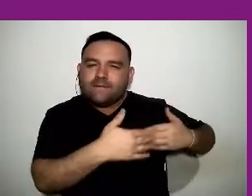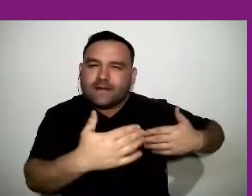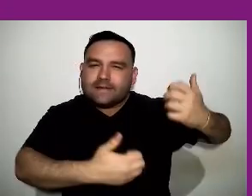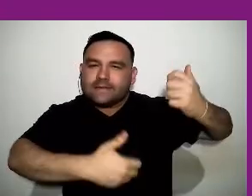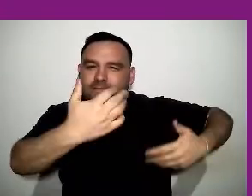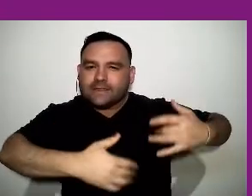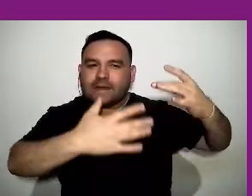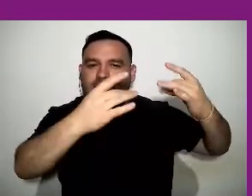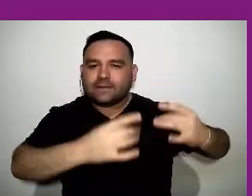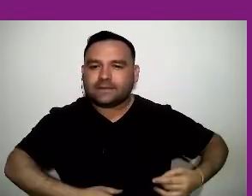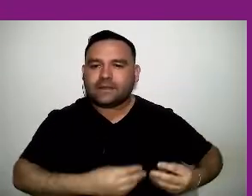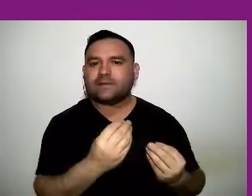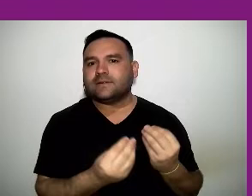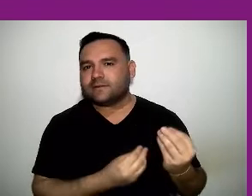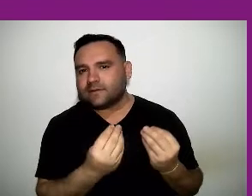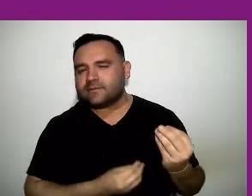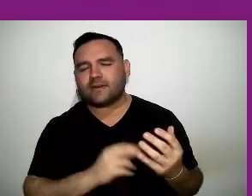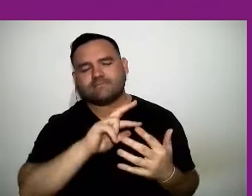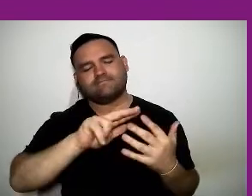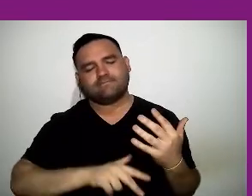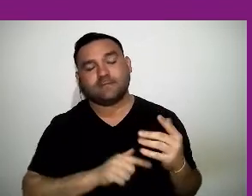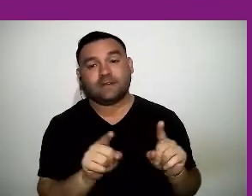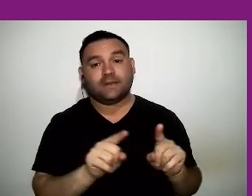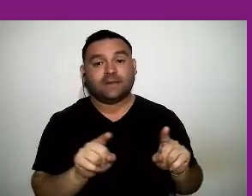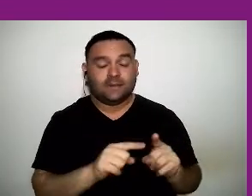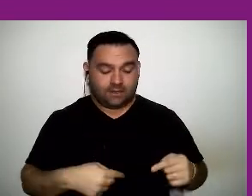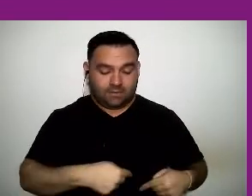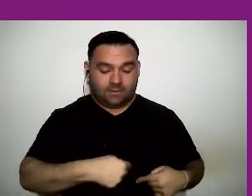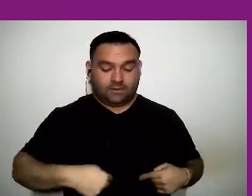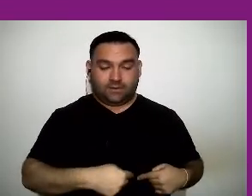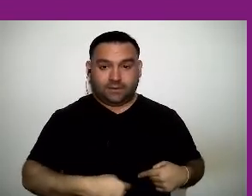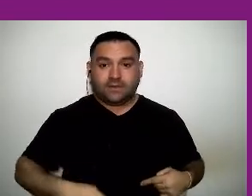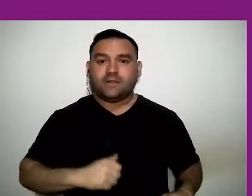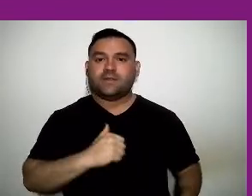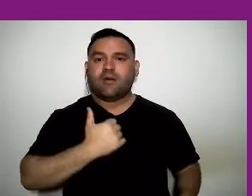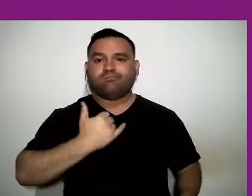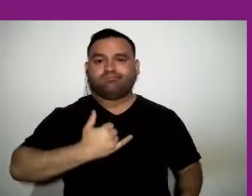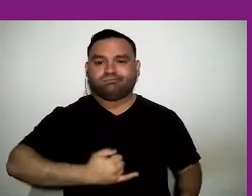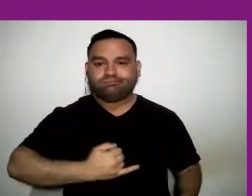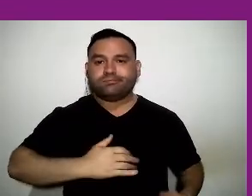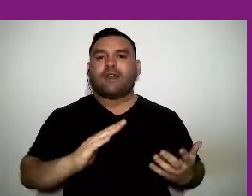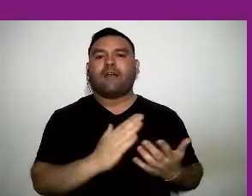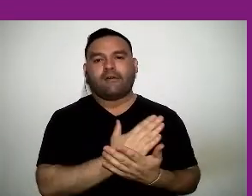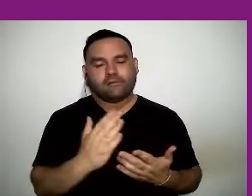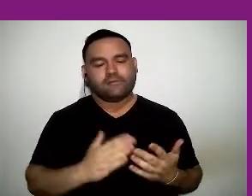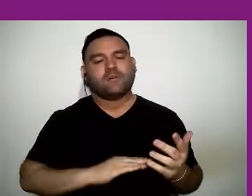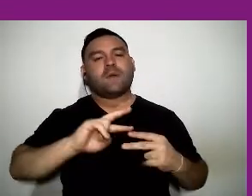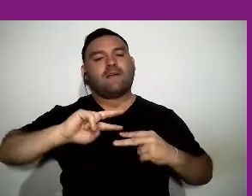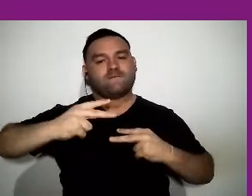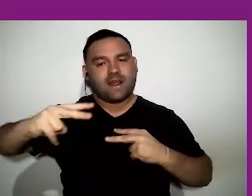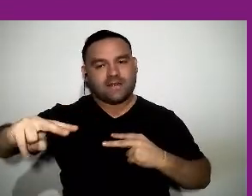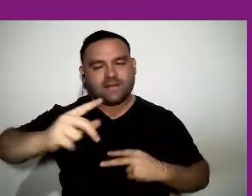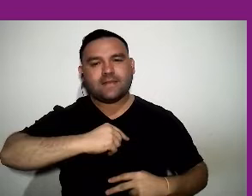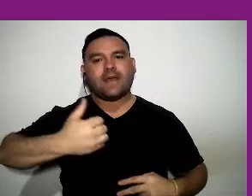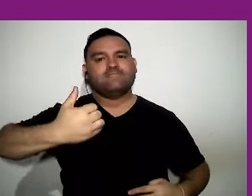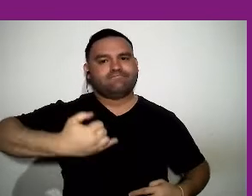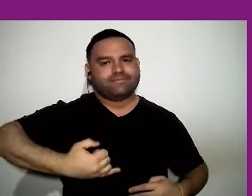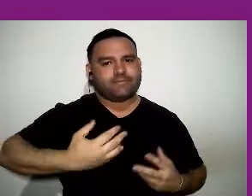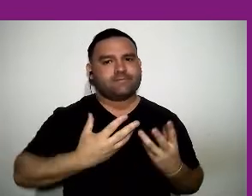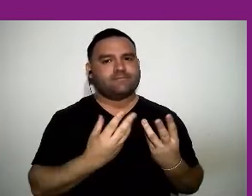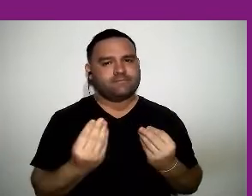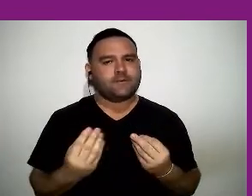um pouquinho dos mecanismos, assim como no intestino, a diarreia em algumas variantes foi o quadro